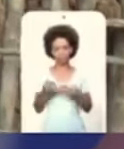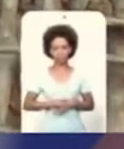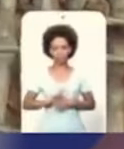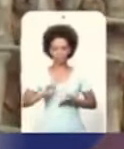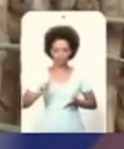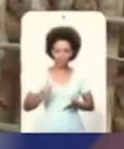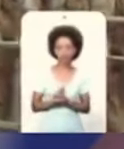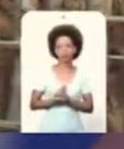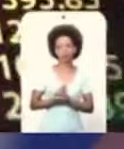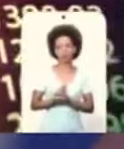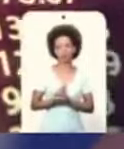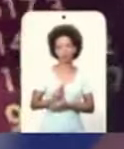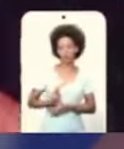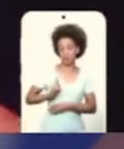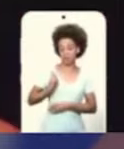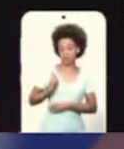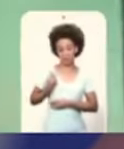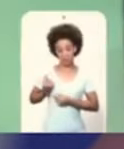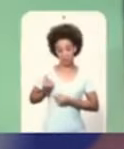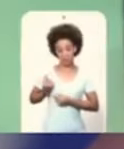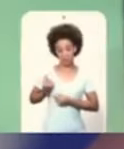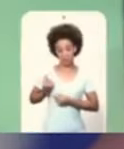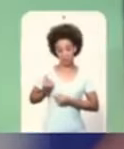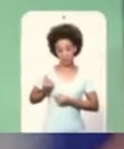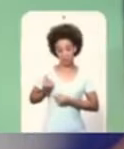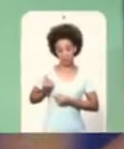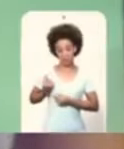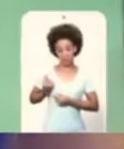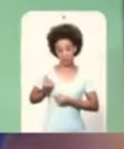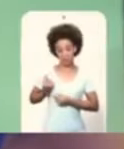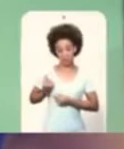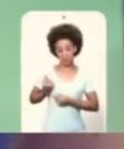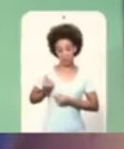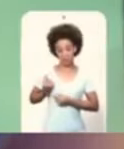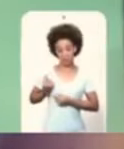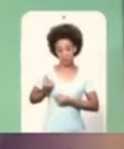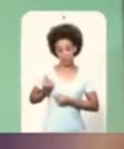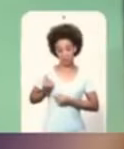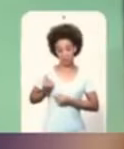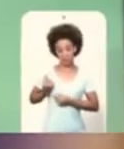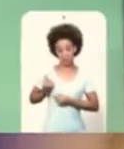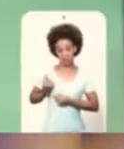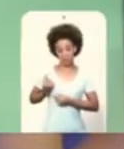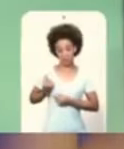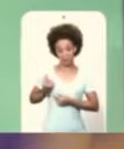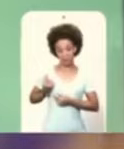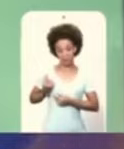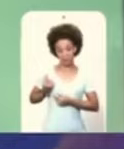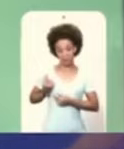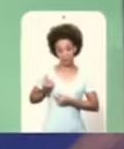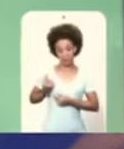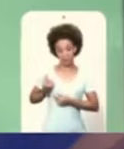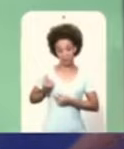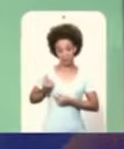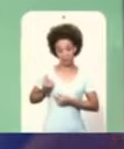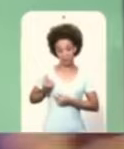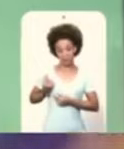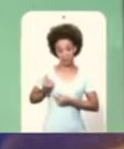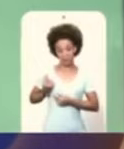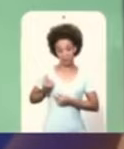hoje, a vida só melhora para os ricos e para... Eu vou já cortar o do Ciro aqui para fazer um comentário